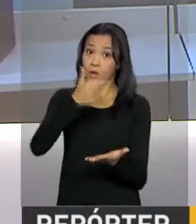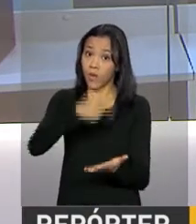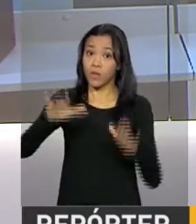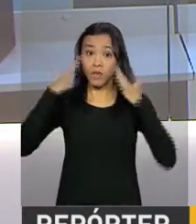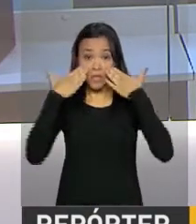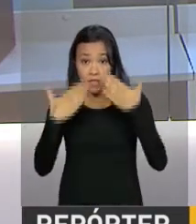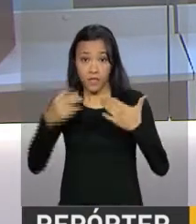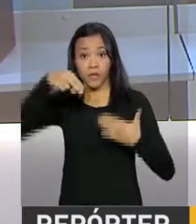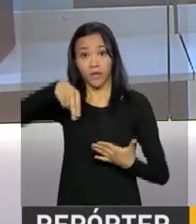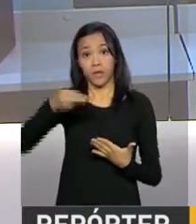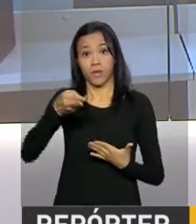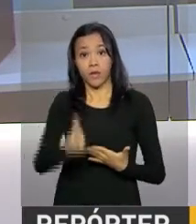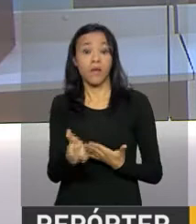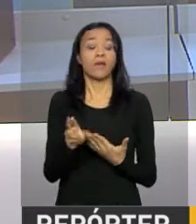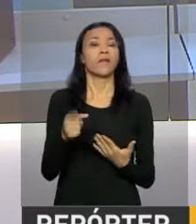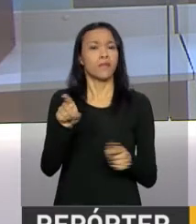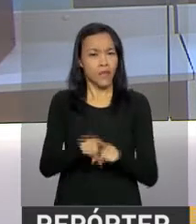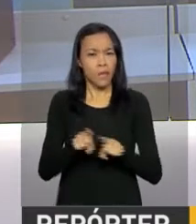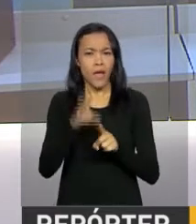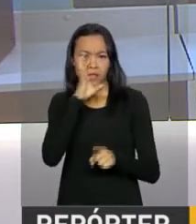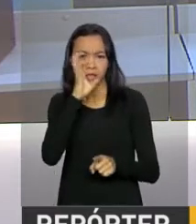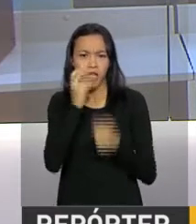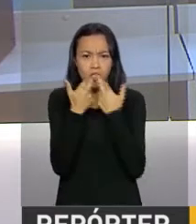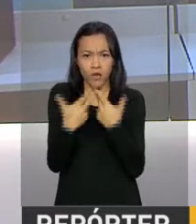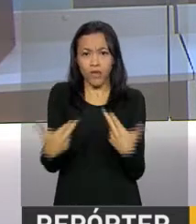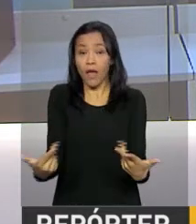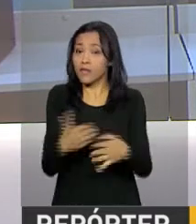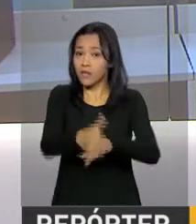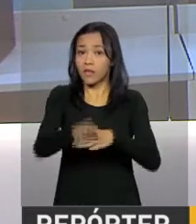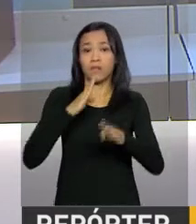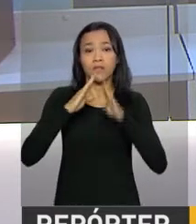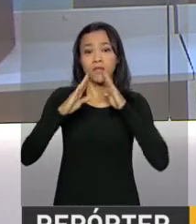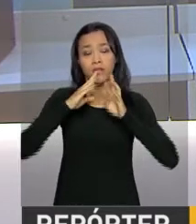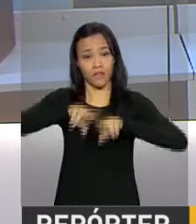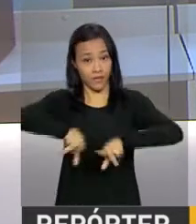do Repórter NBR. Acompanhe também as novidades em nossas